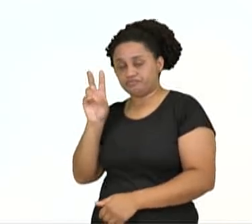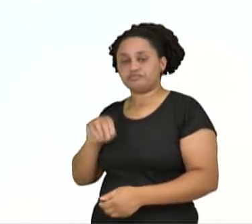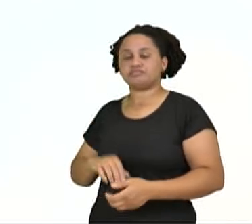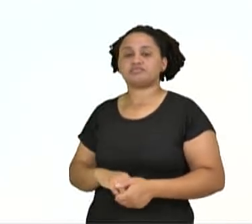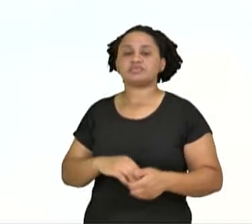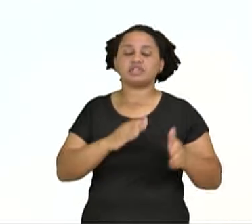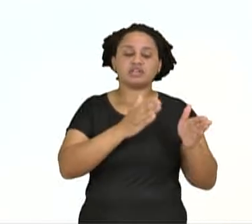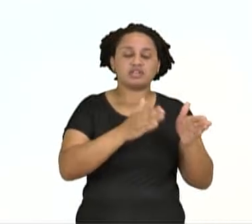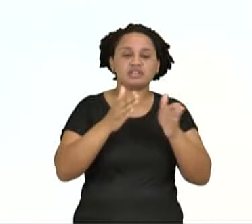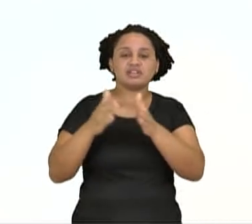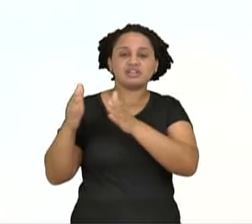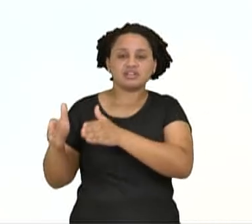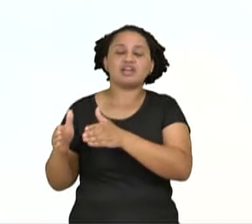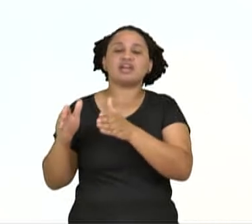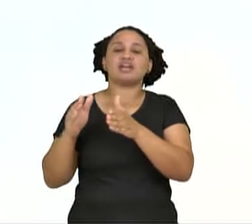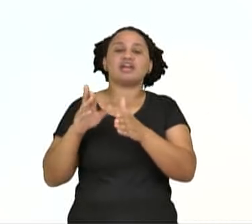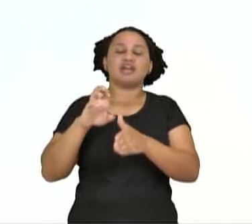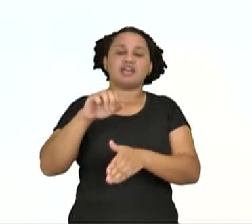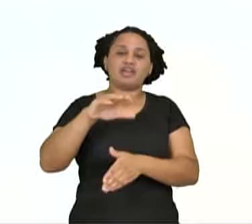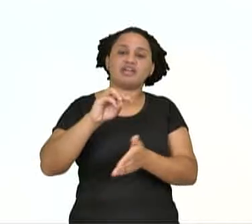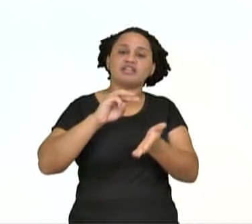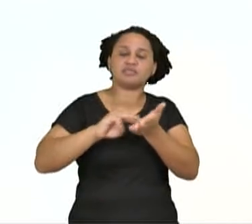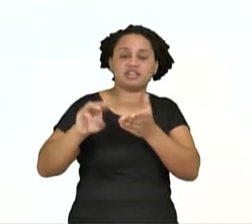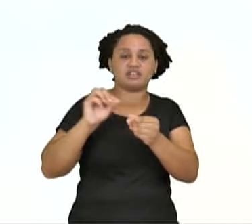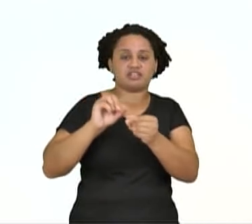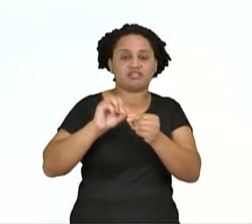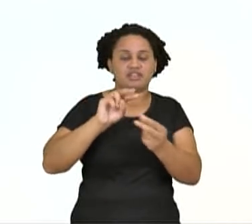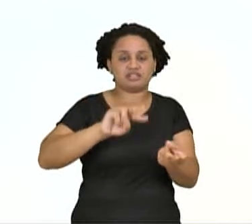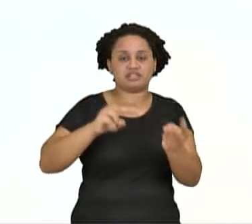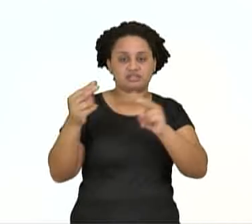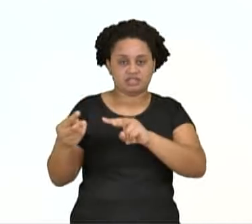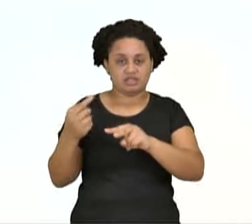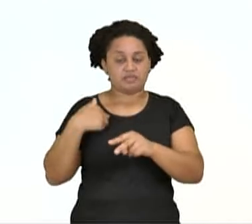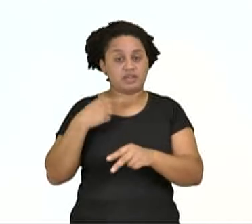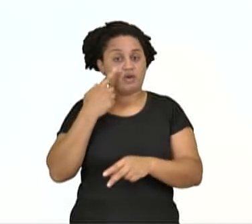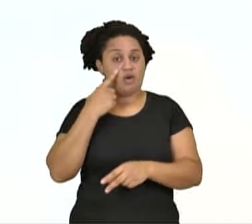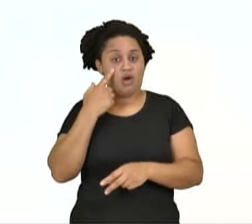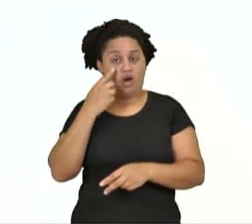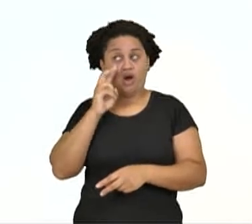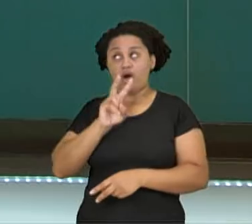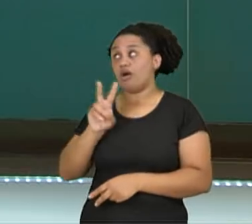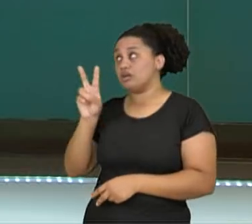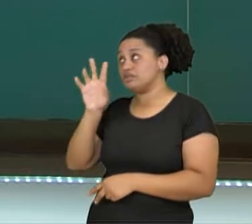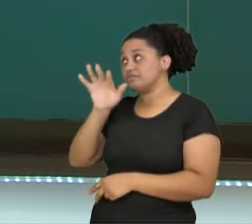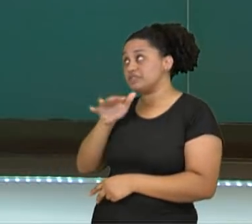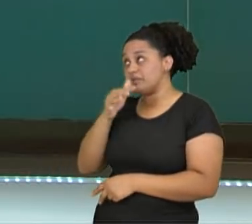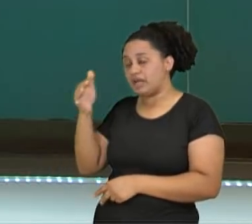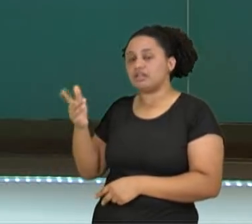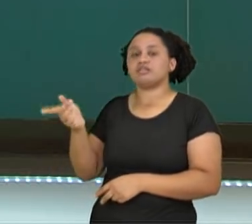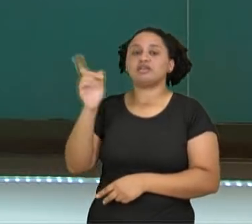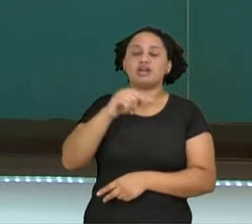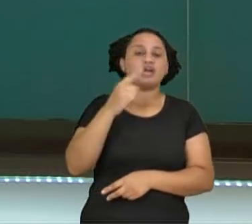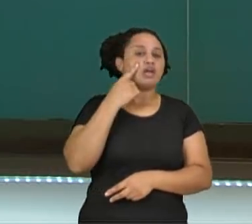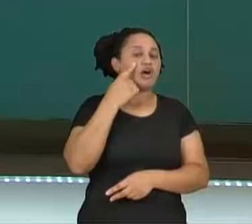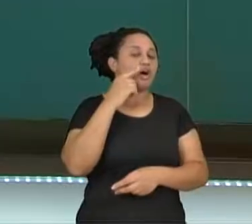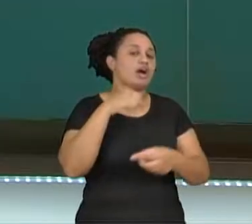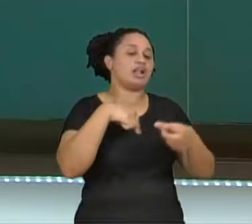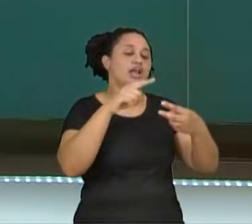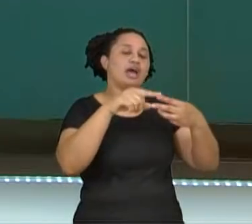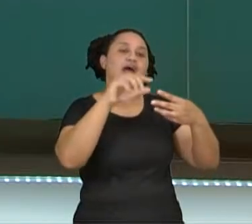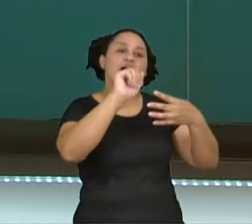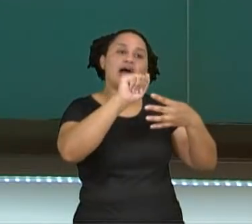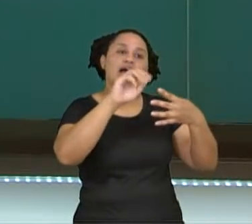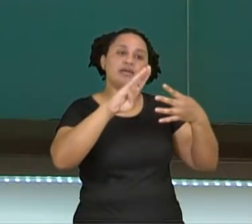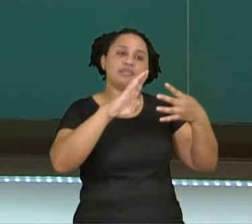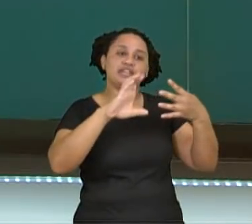RNA mensageiro que participou dessa tradução é... Então, olhem para mim aqui a tabelinha, olhem aqui as alternativas e marquem a